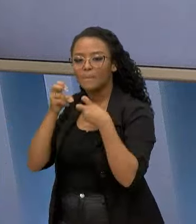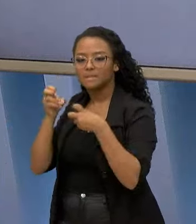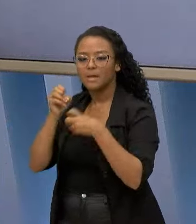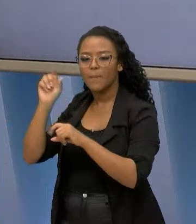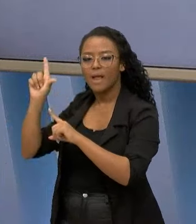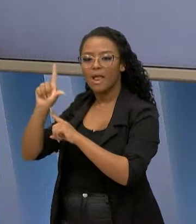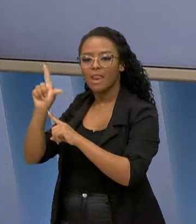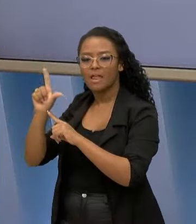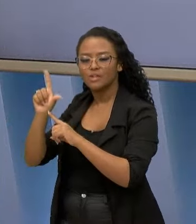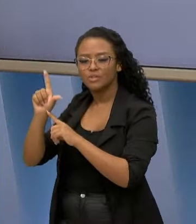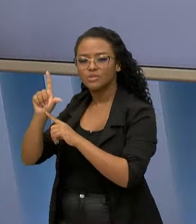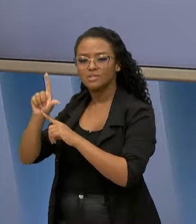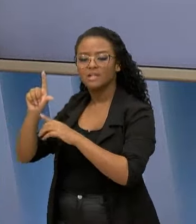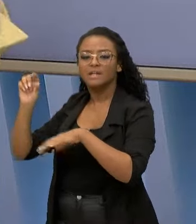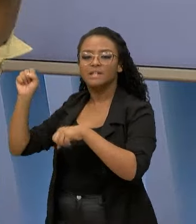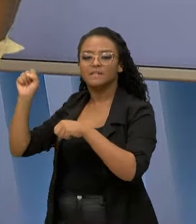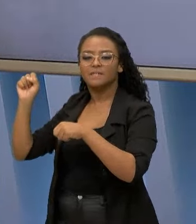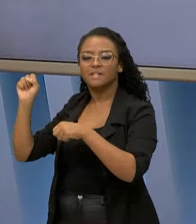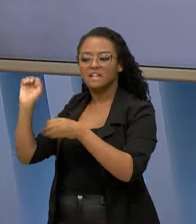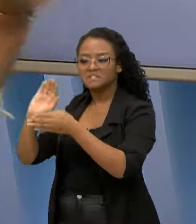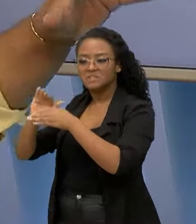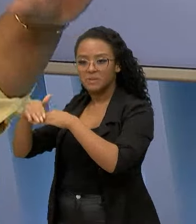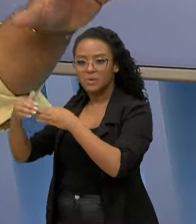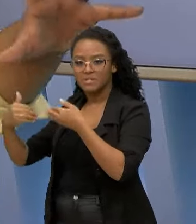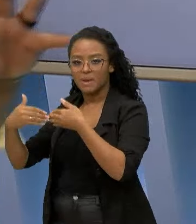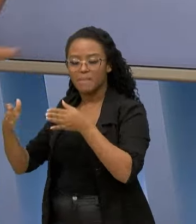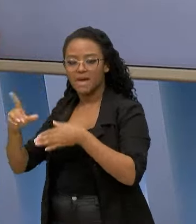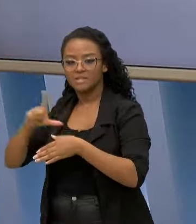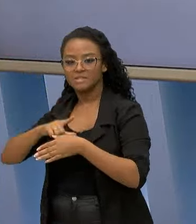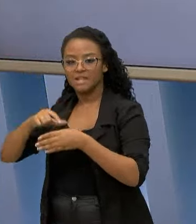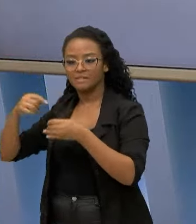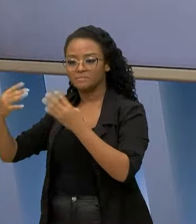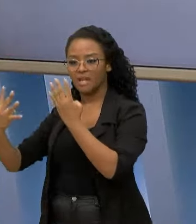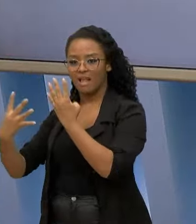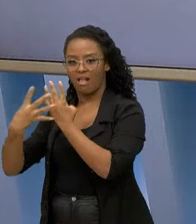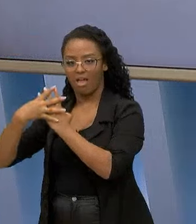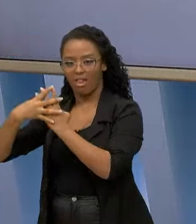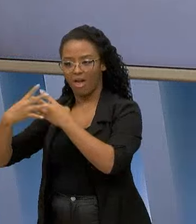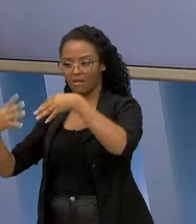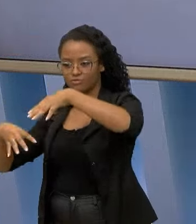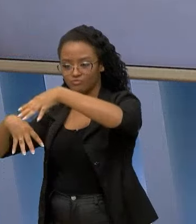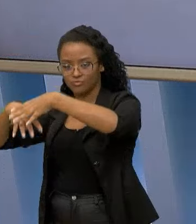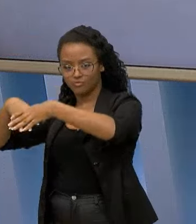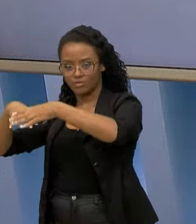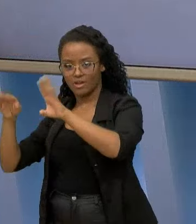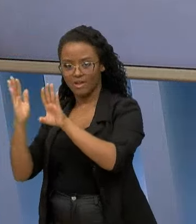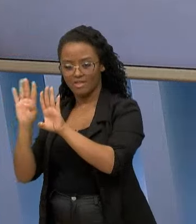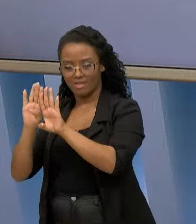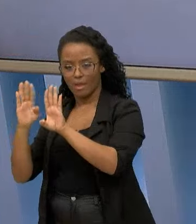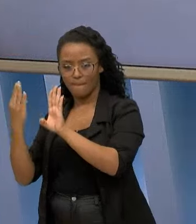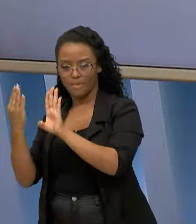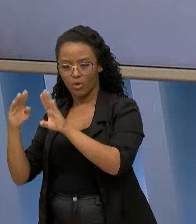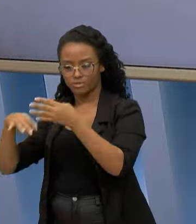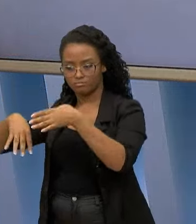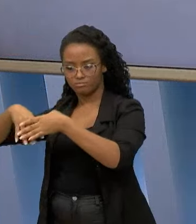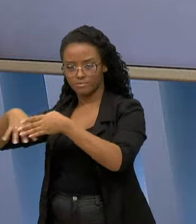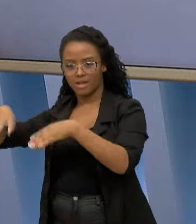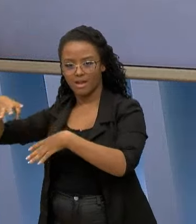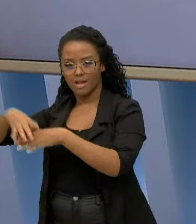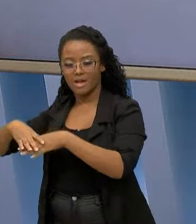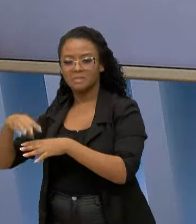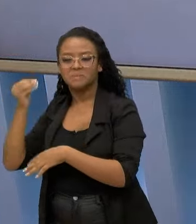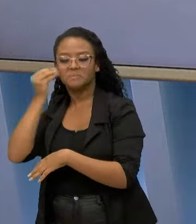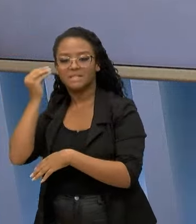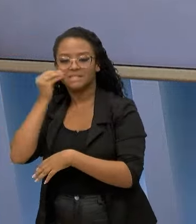até mais tarde, elas têm grade na porta, na entrada, para tentar criar alguma condição de